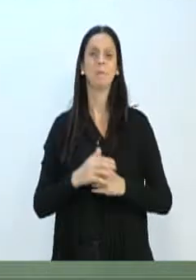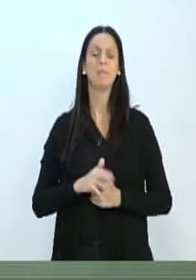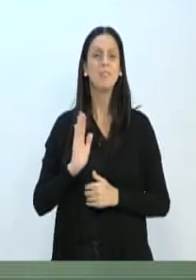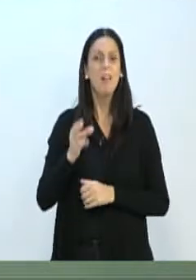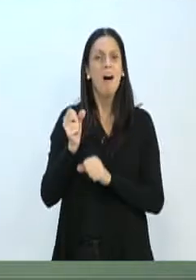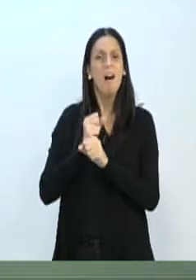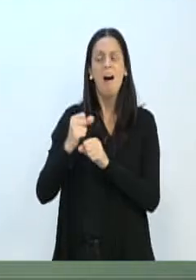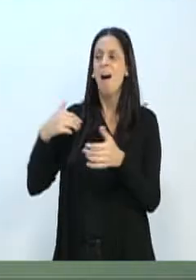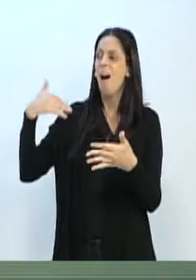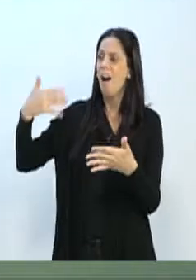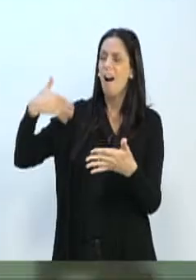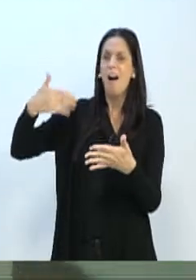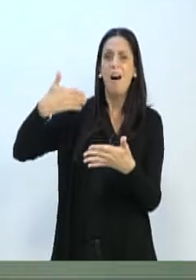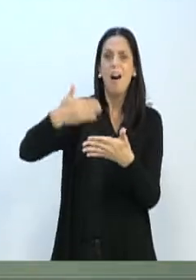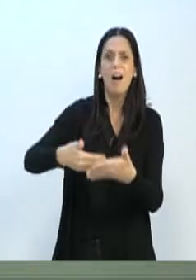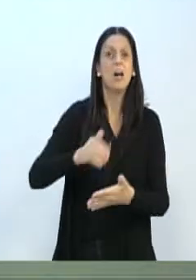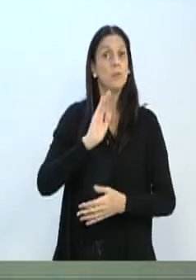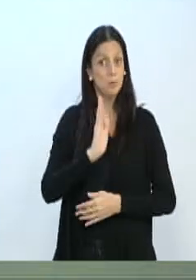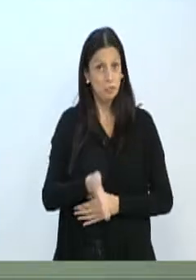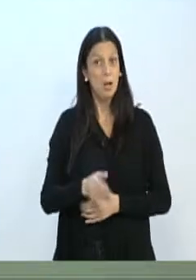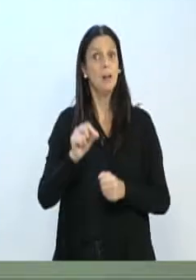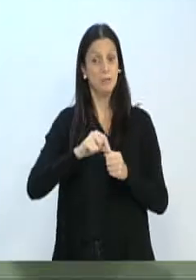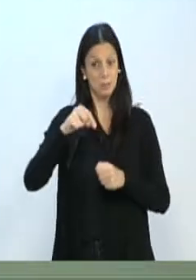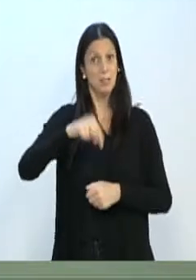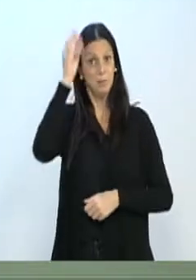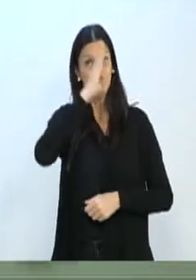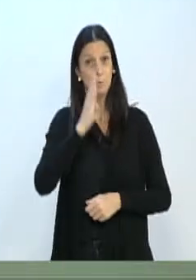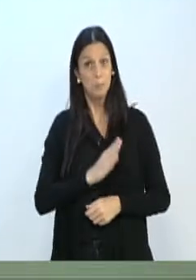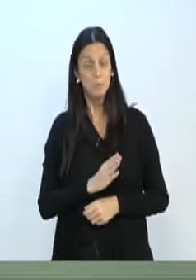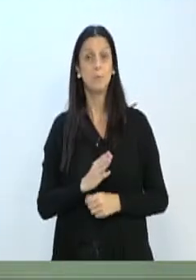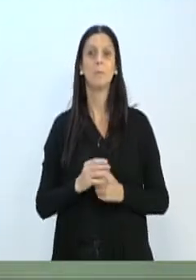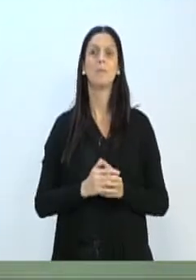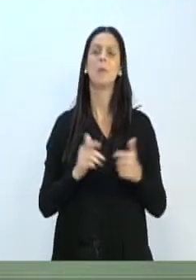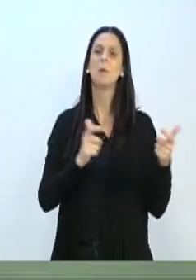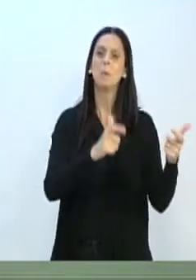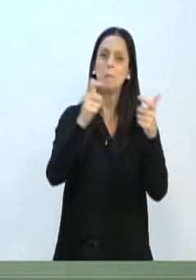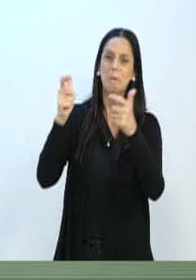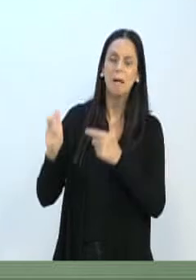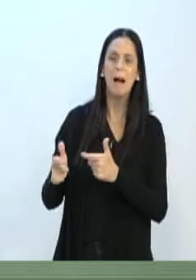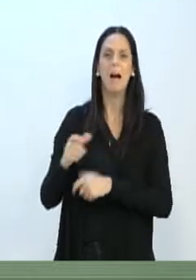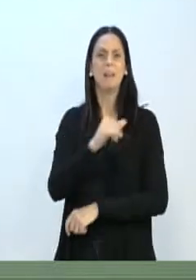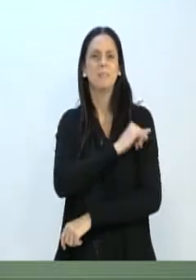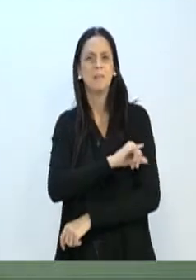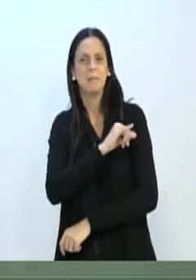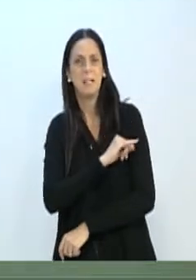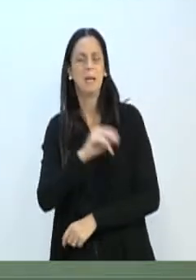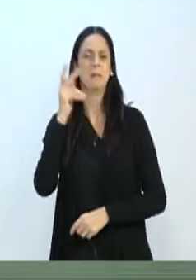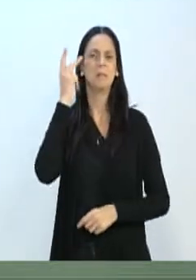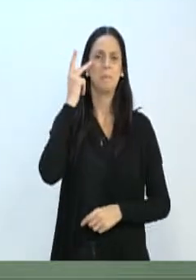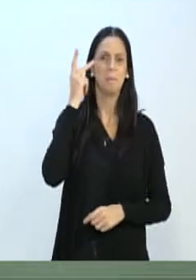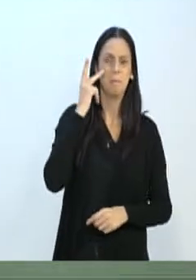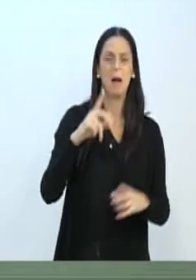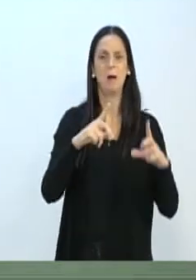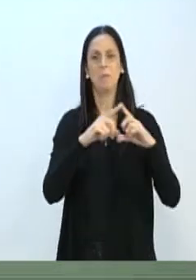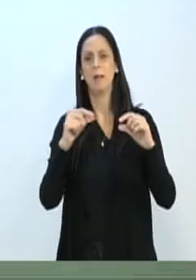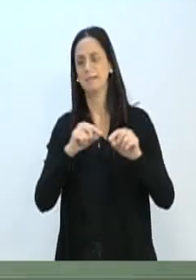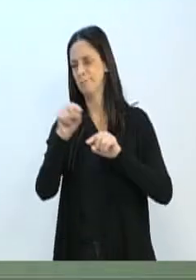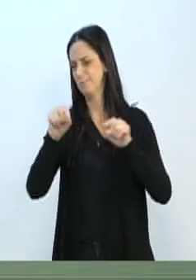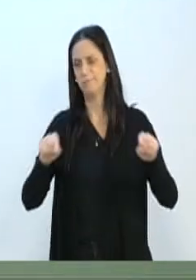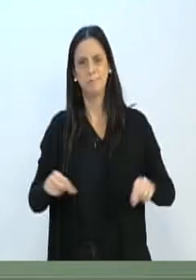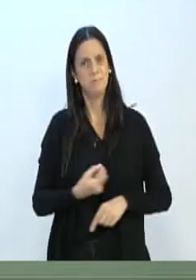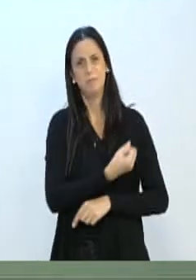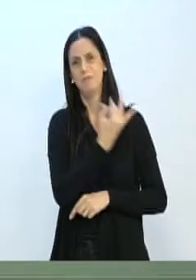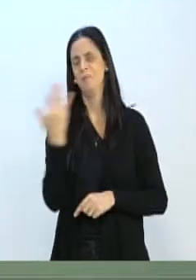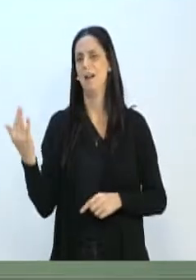anos, muito disso foi feito pelo Brasil. Na Esplanada, Copacabana, Paulista, e tantos outros